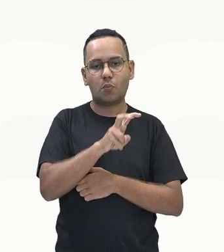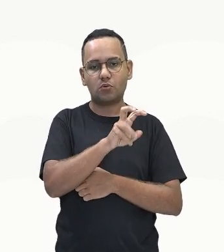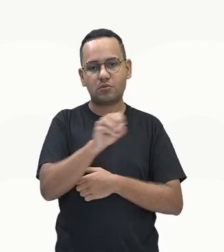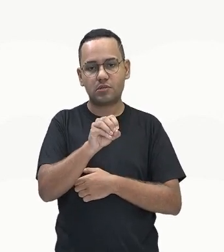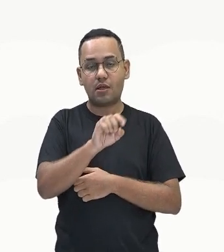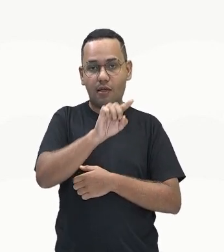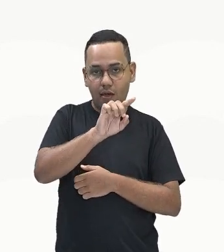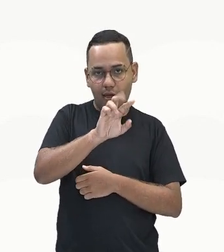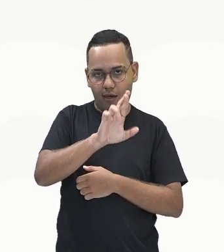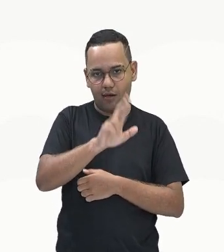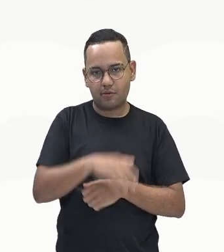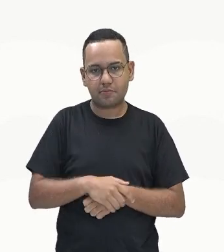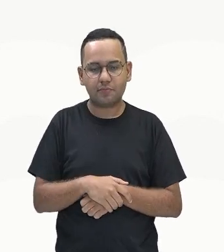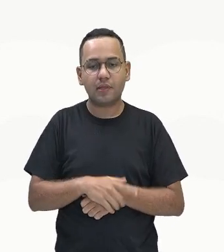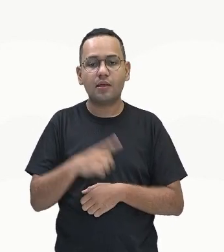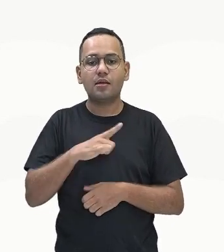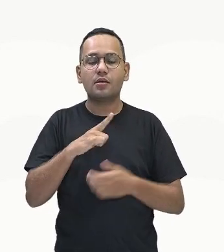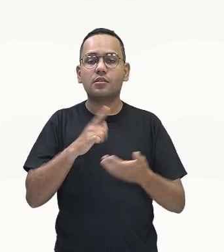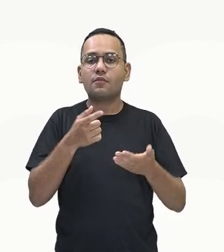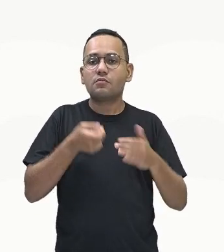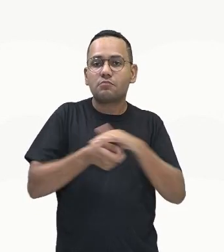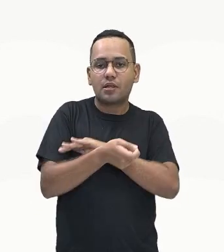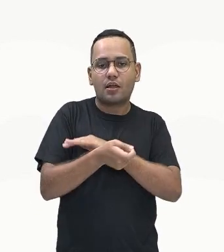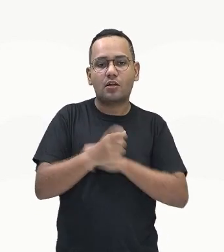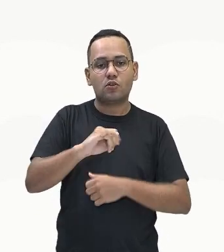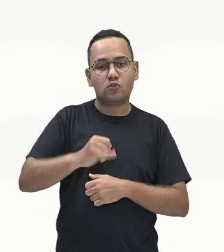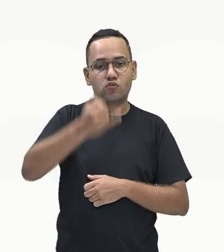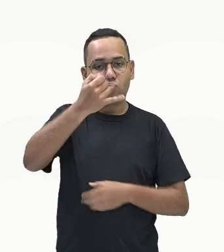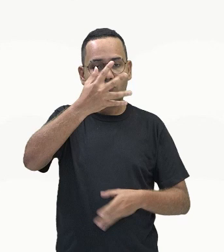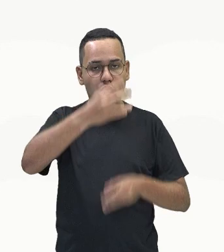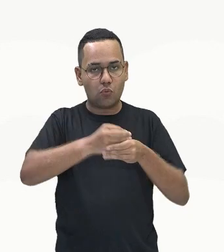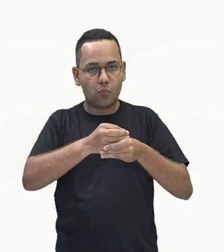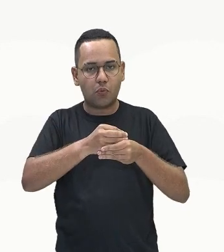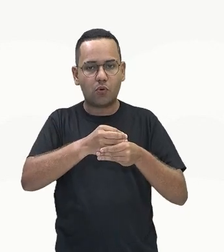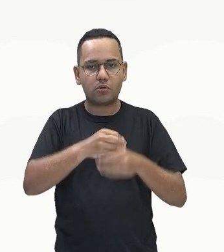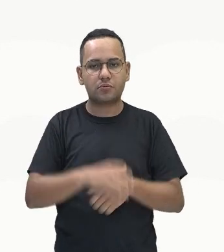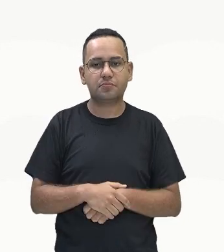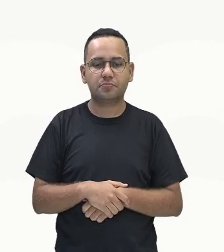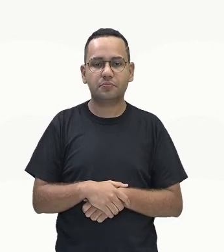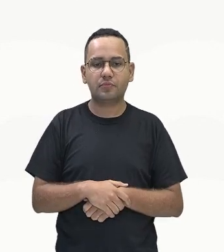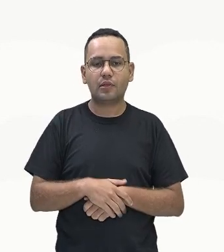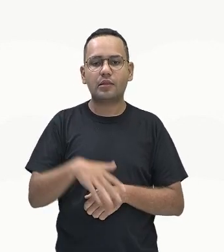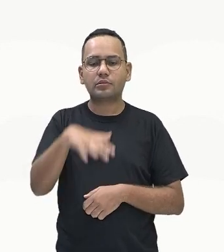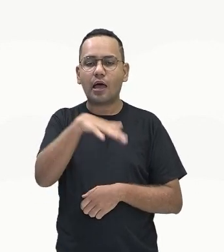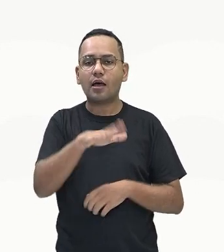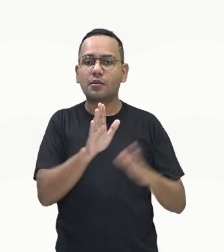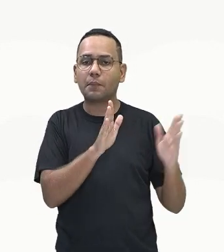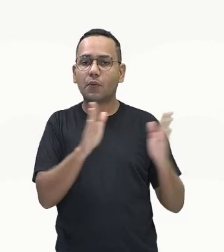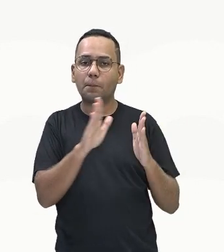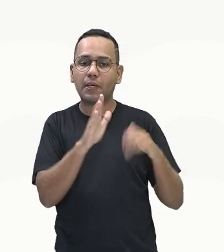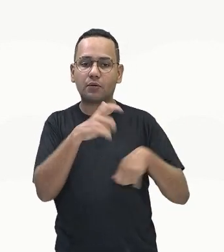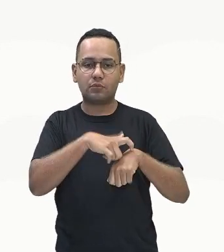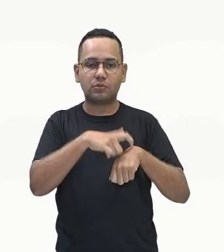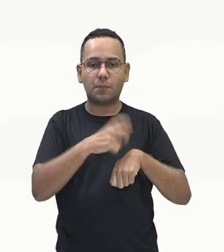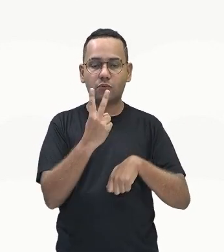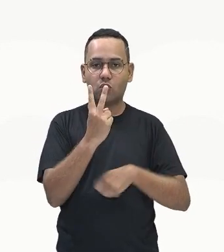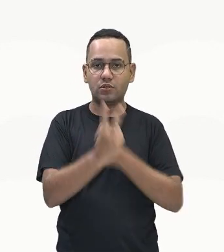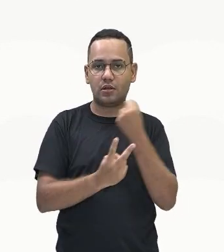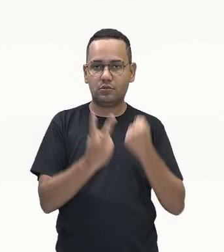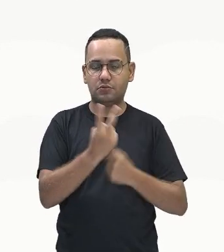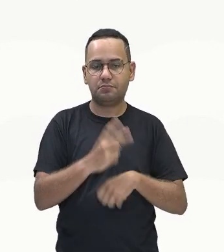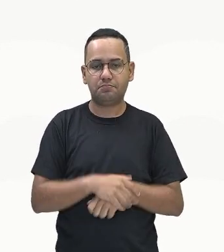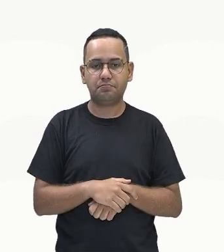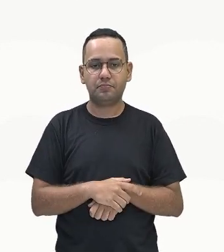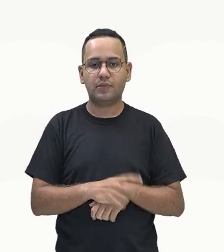2.500 foi aplicado a juros compostos em um investimento durante 2 anos, a